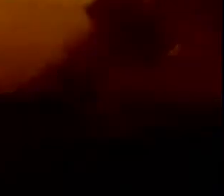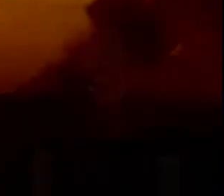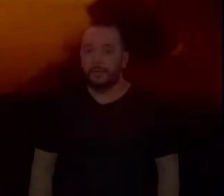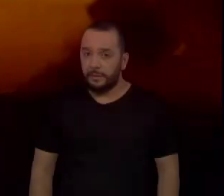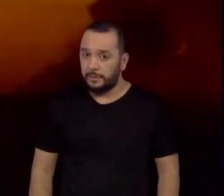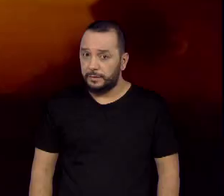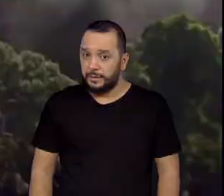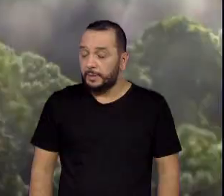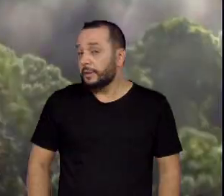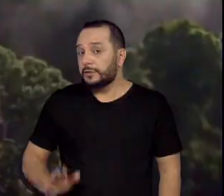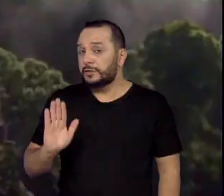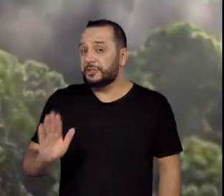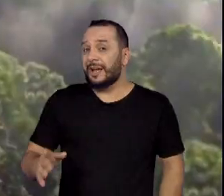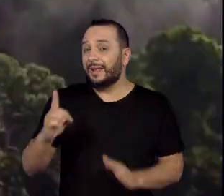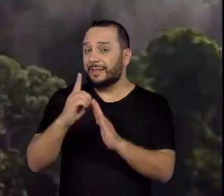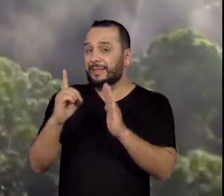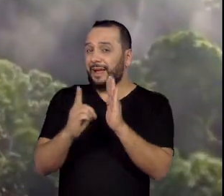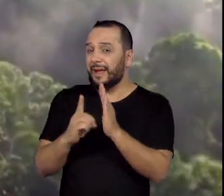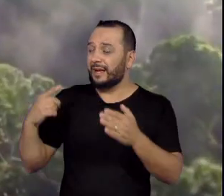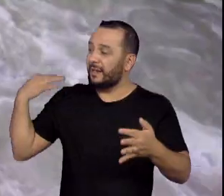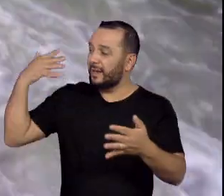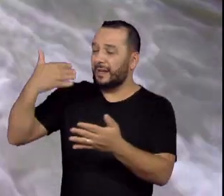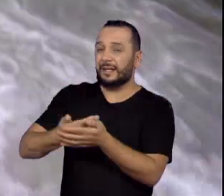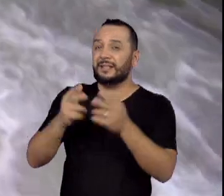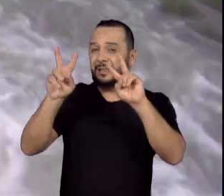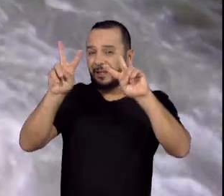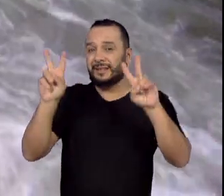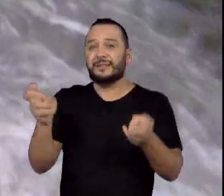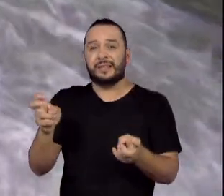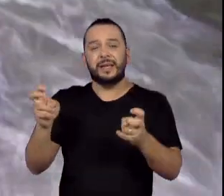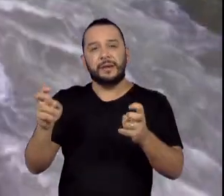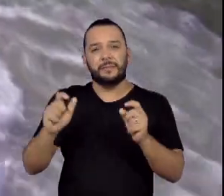Nas últimas décadas, a questão ecológica ganhou uma